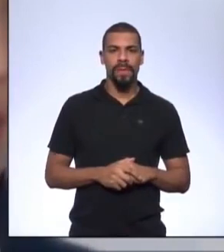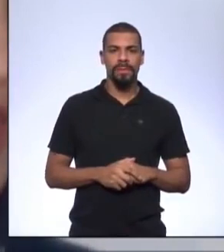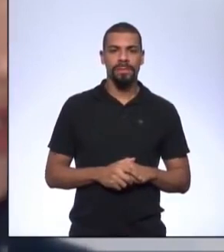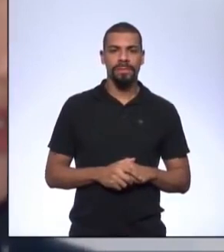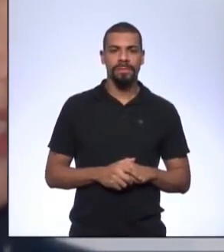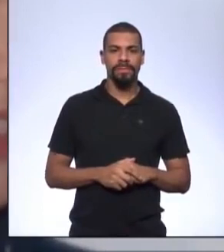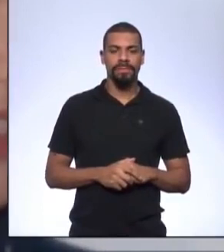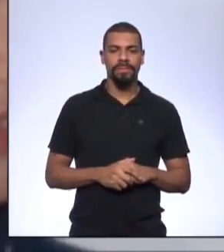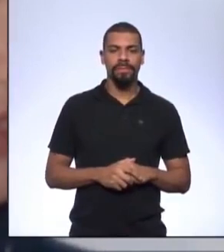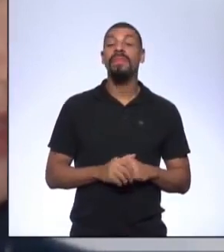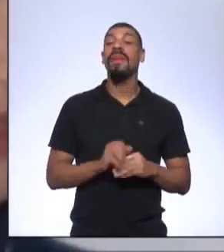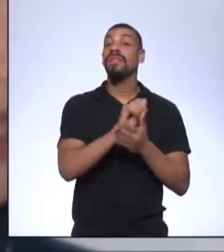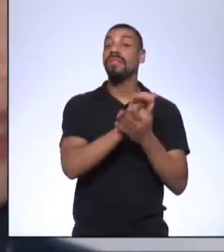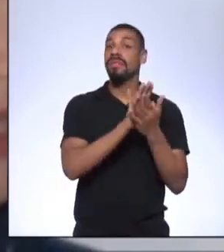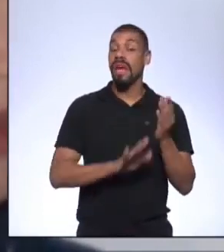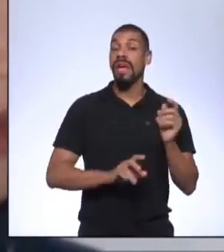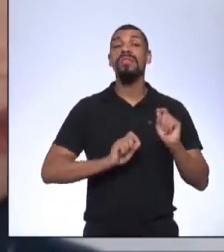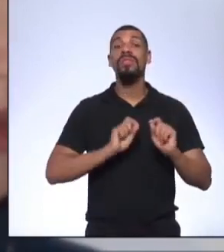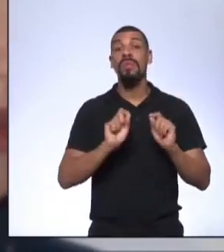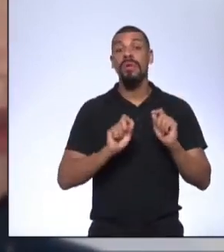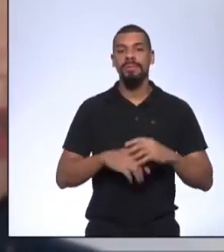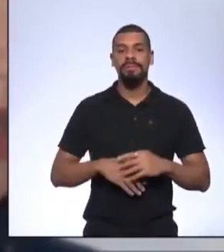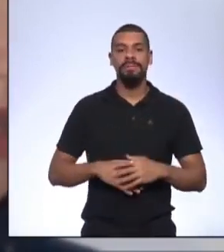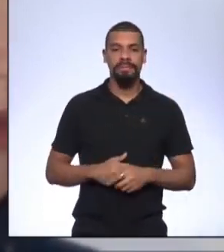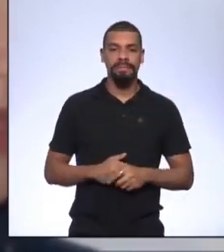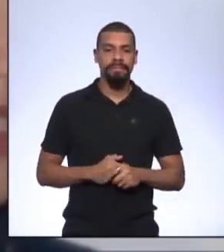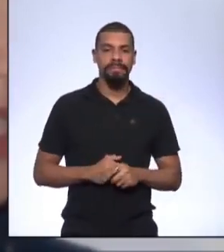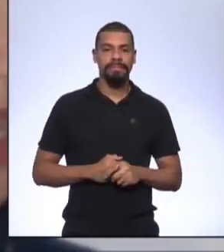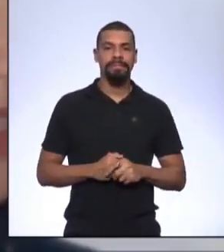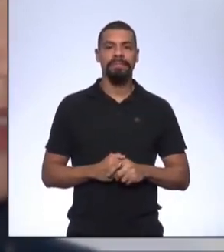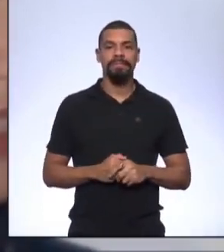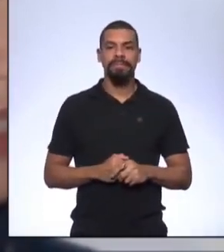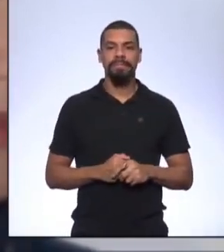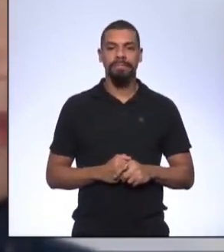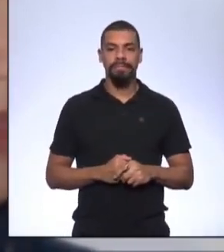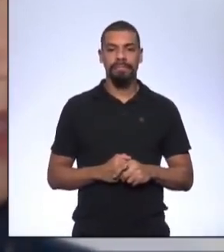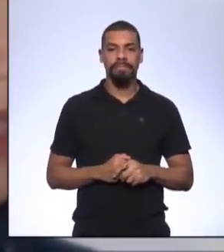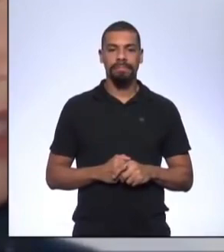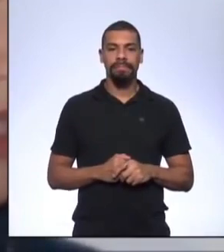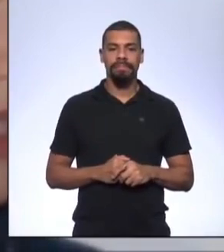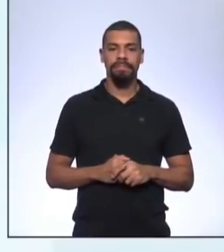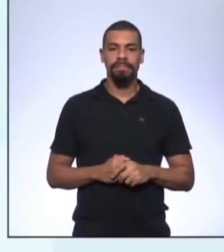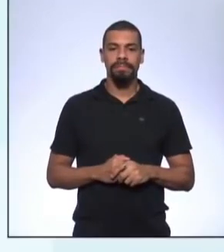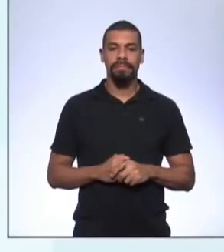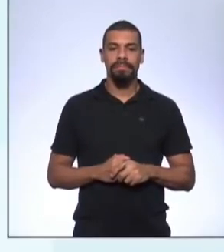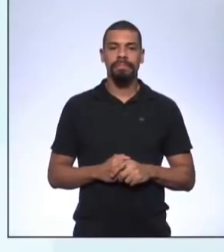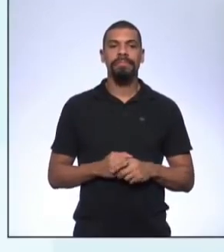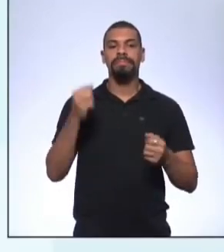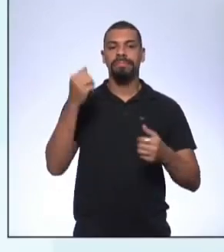que é o exercício, o slide